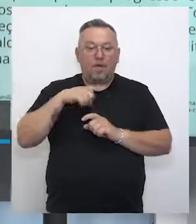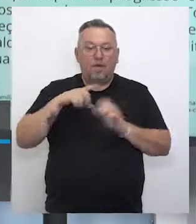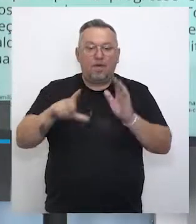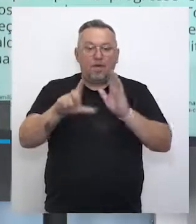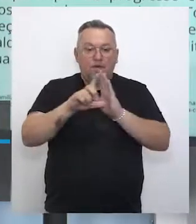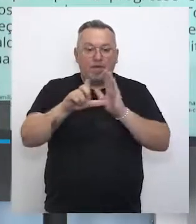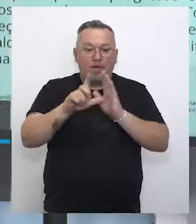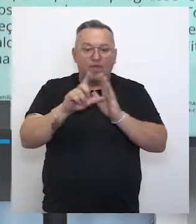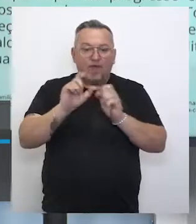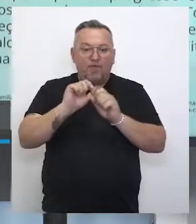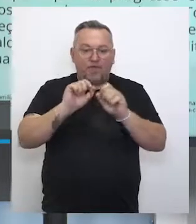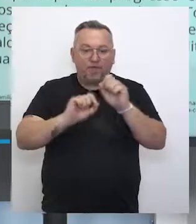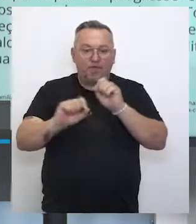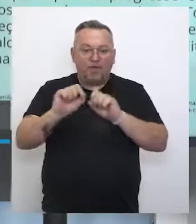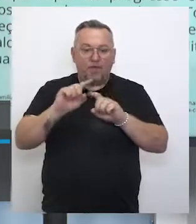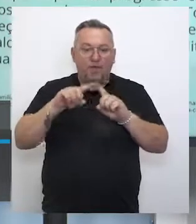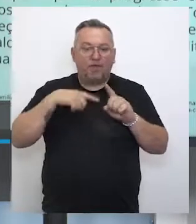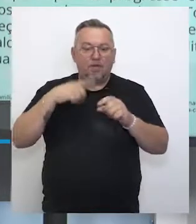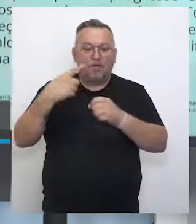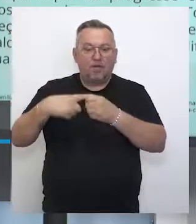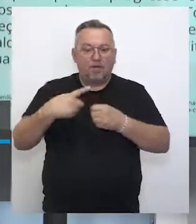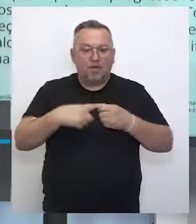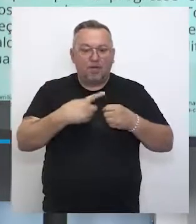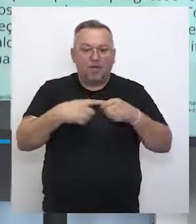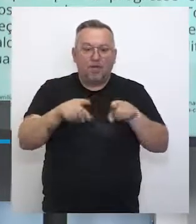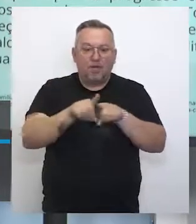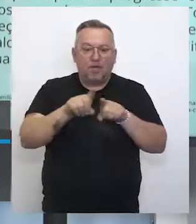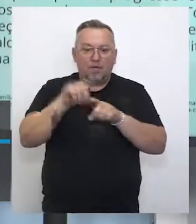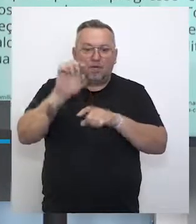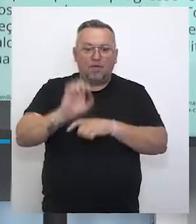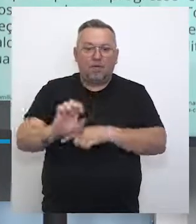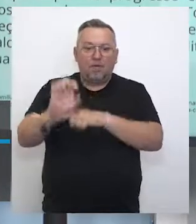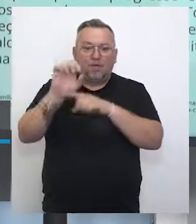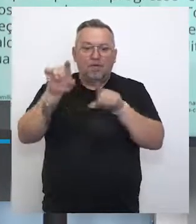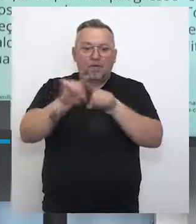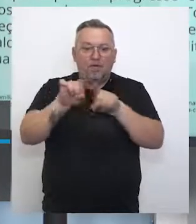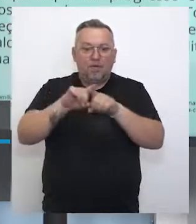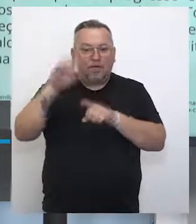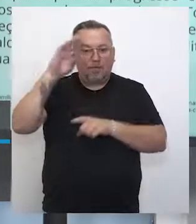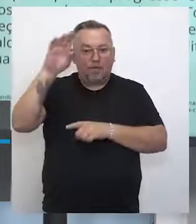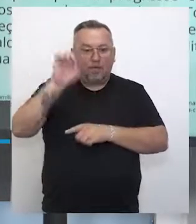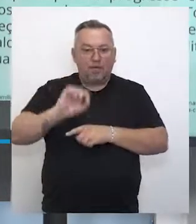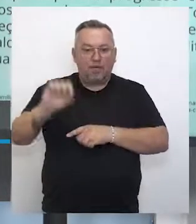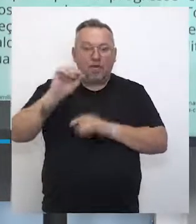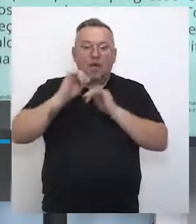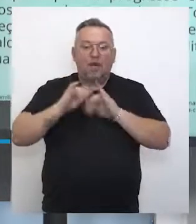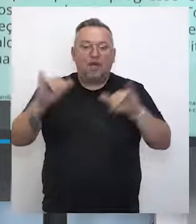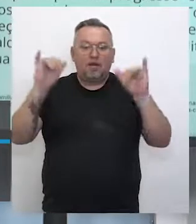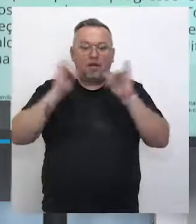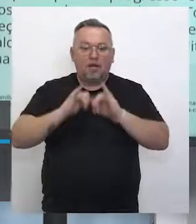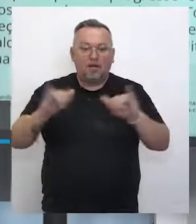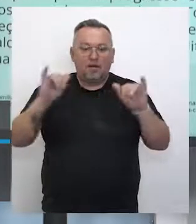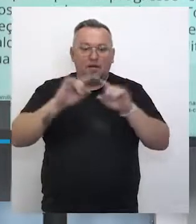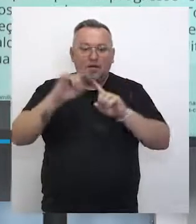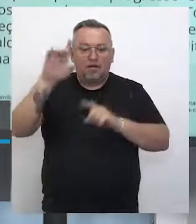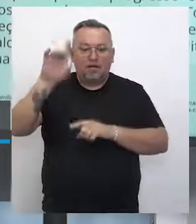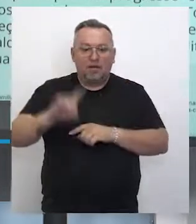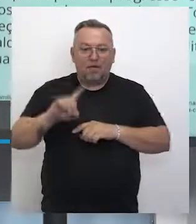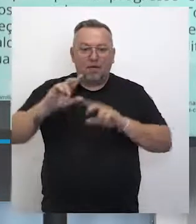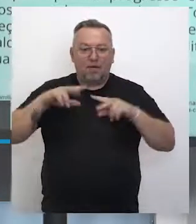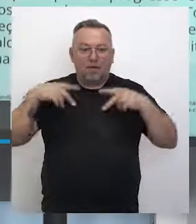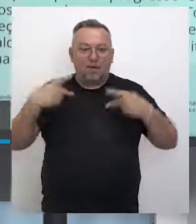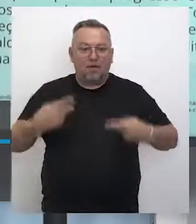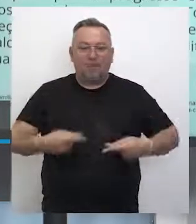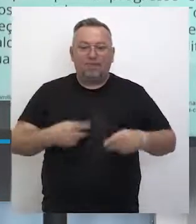leis federais, leis municipais, leis estaduais e principalmente nessa declaração aí dos direitos humanos, que